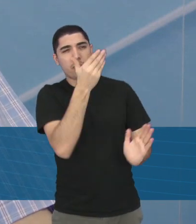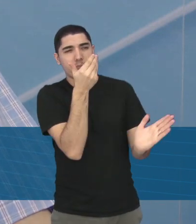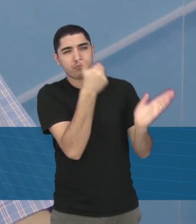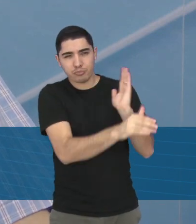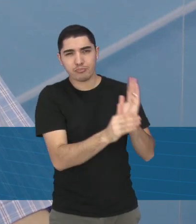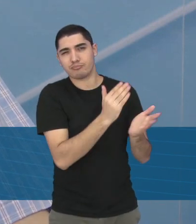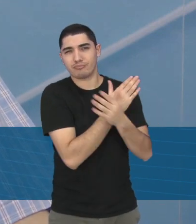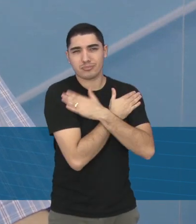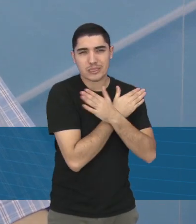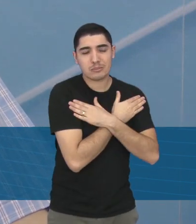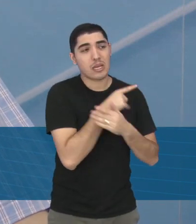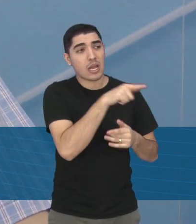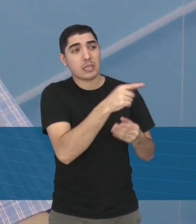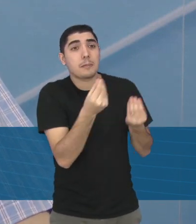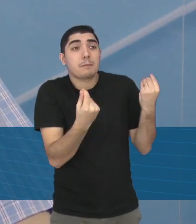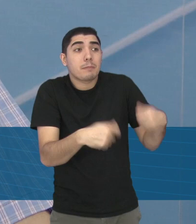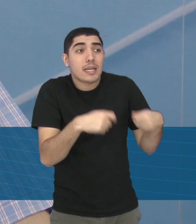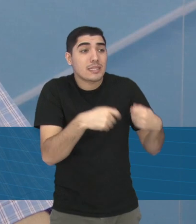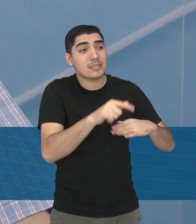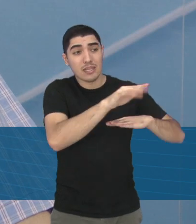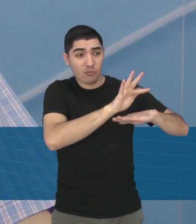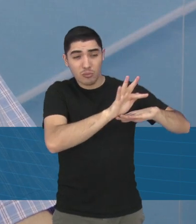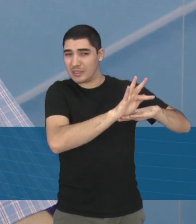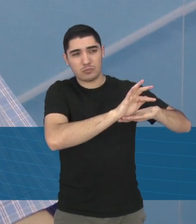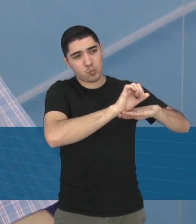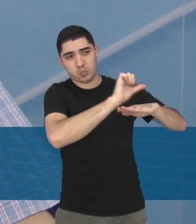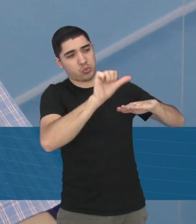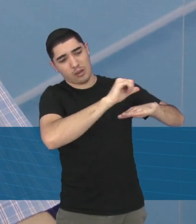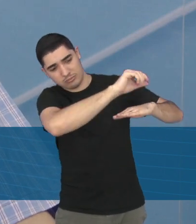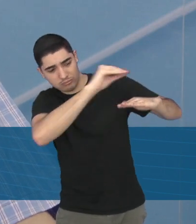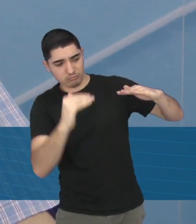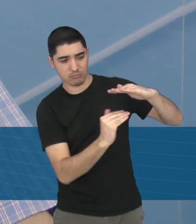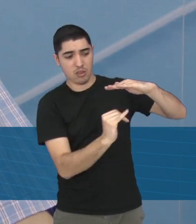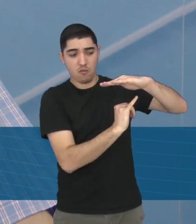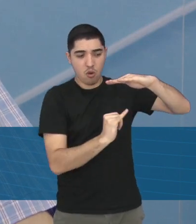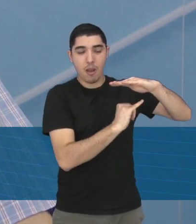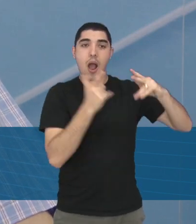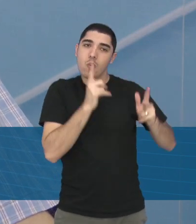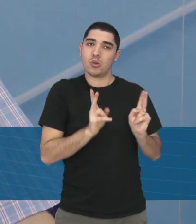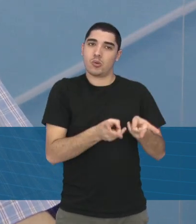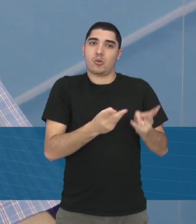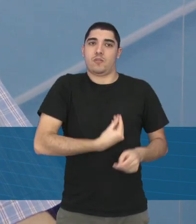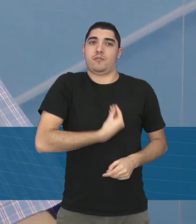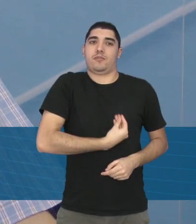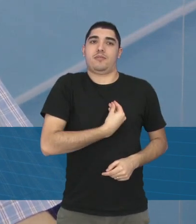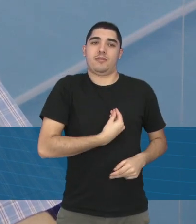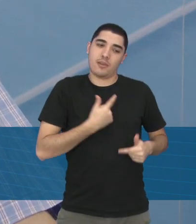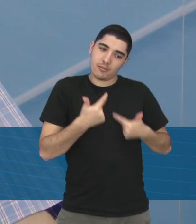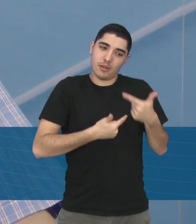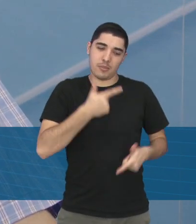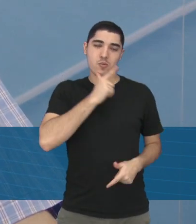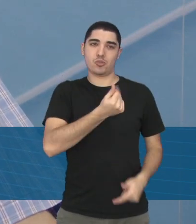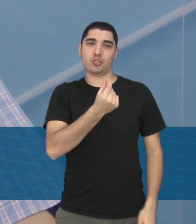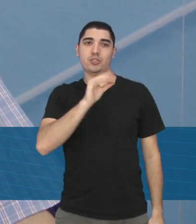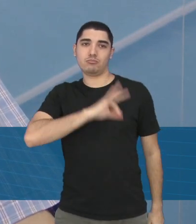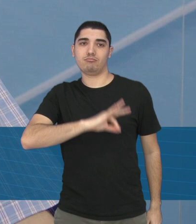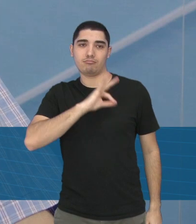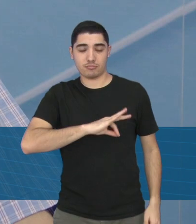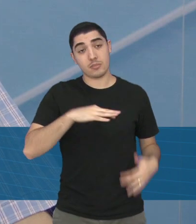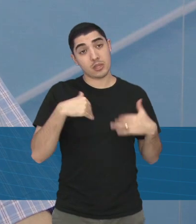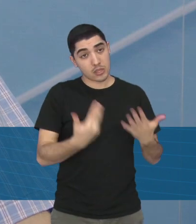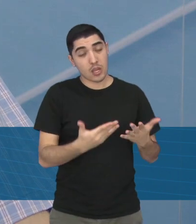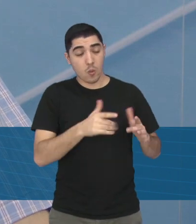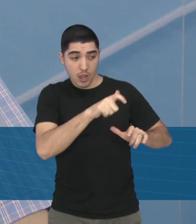ou outro e precisaram praticar a informalidade para sobrevivência. A partir desse momento, então, eles começaram a entender